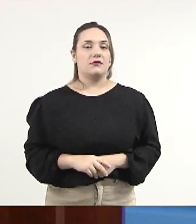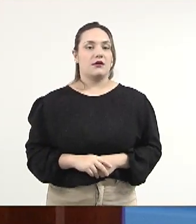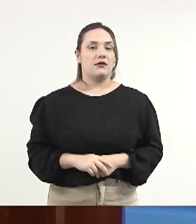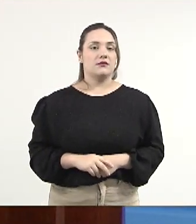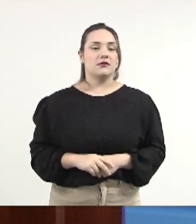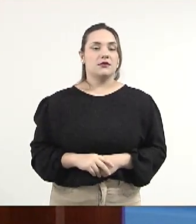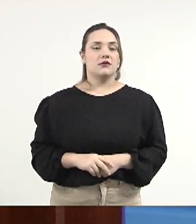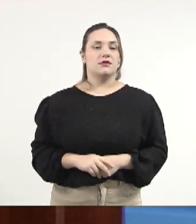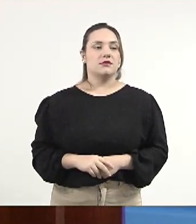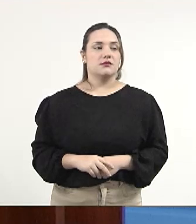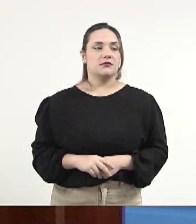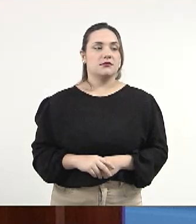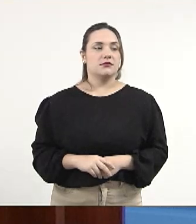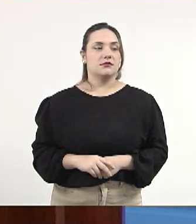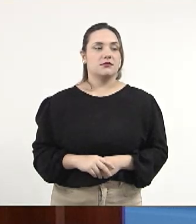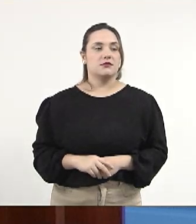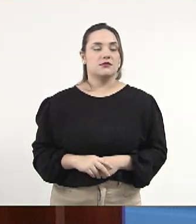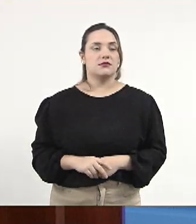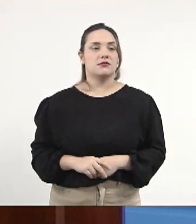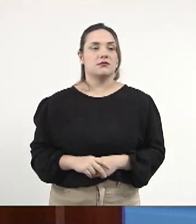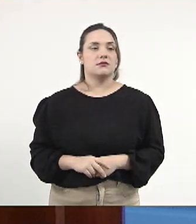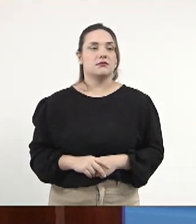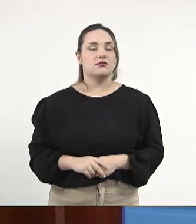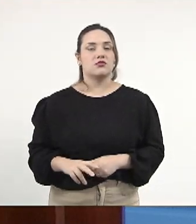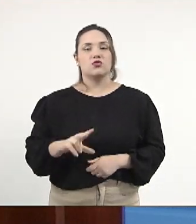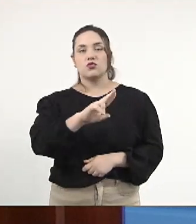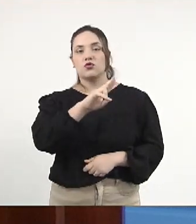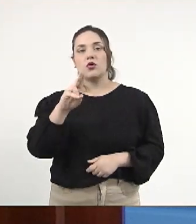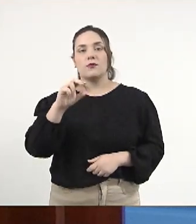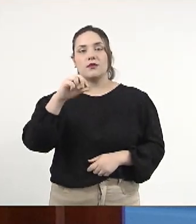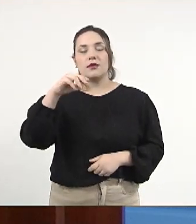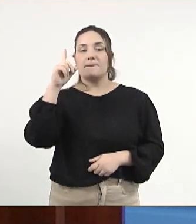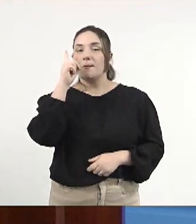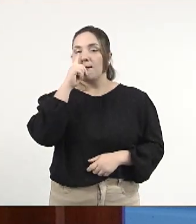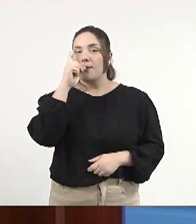chamada assim hoje de mãe atípica.